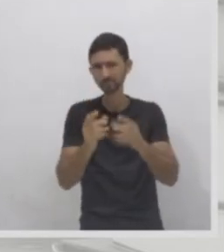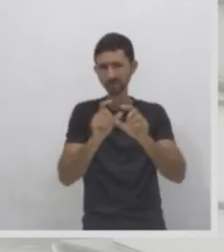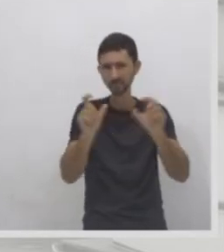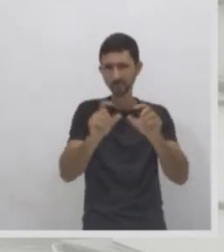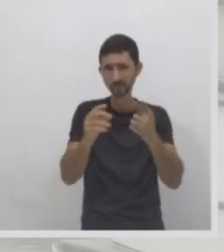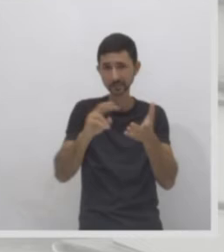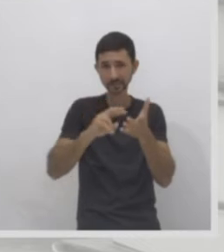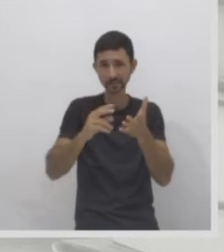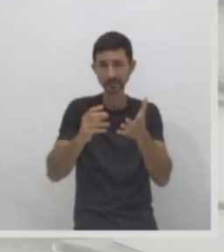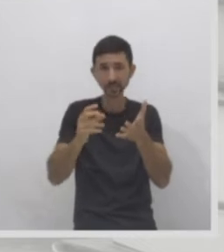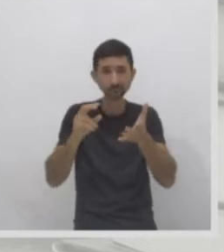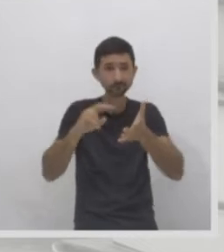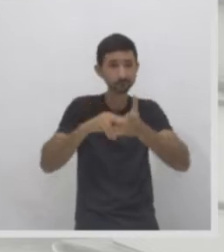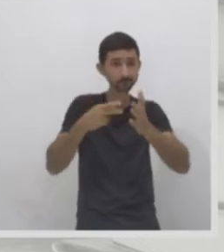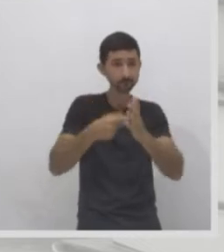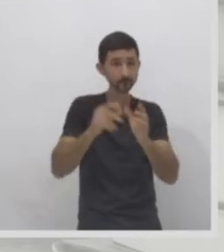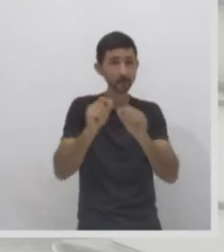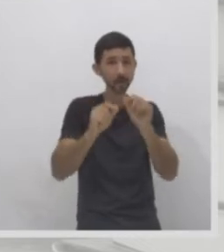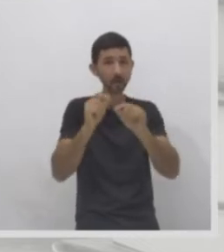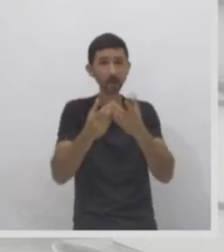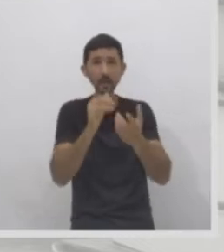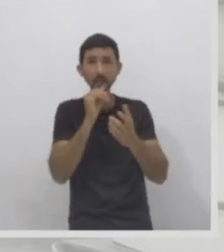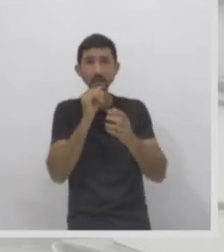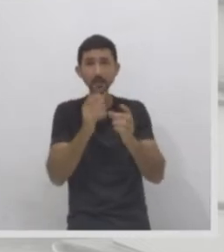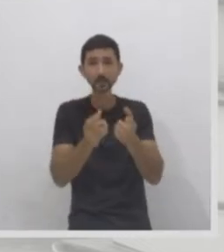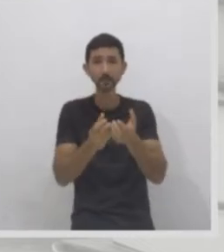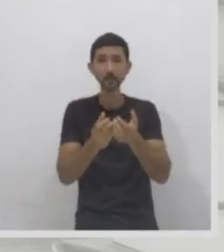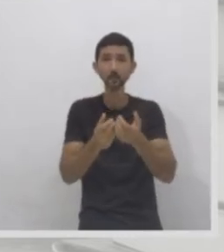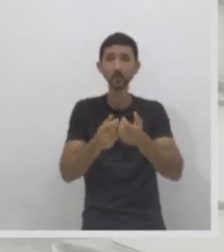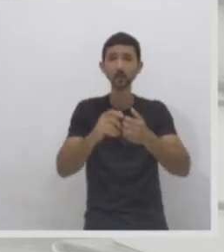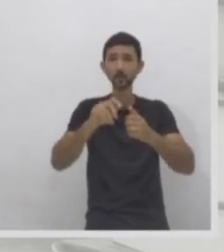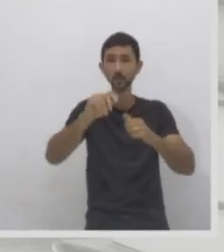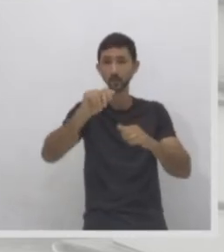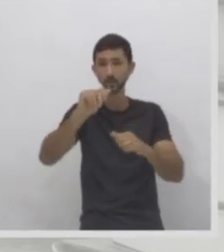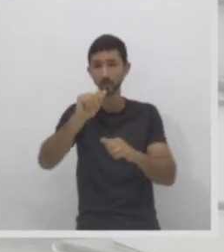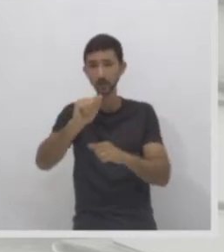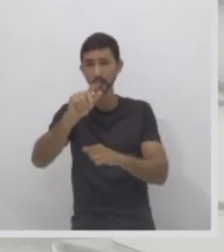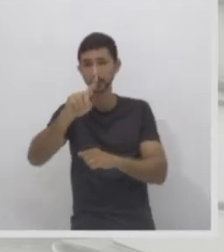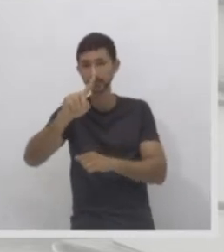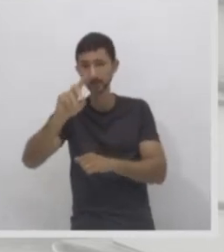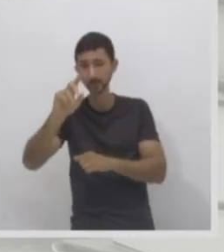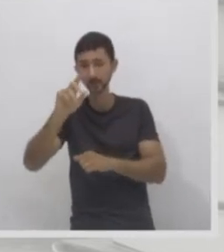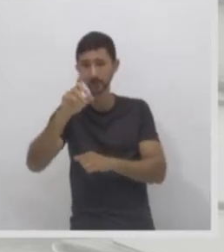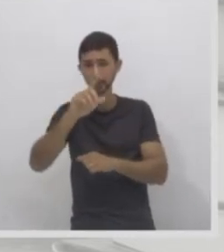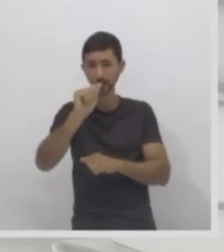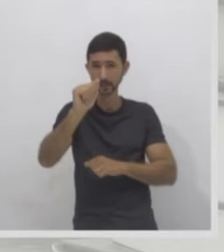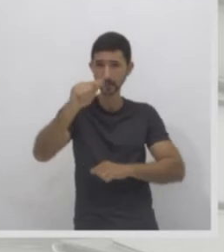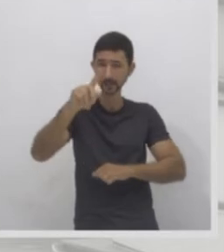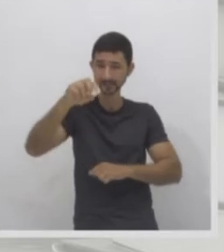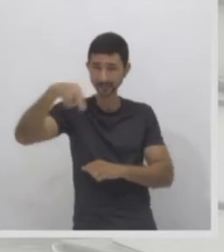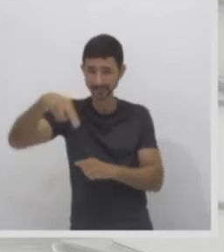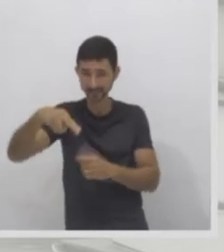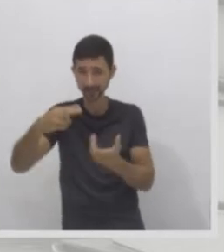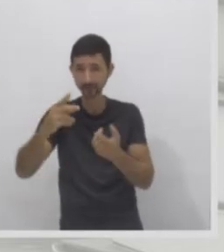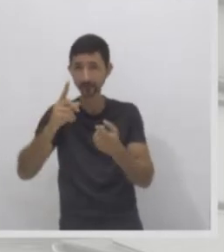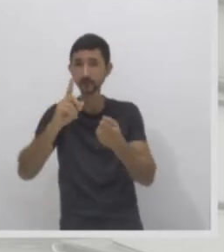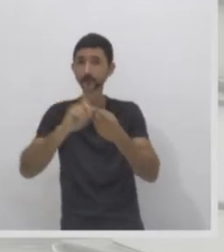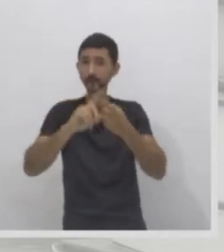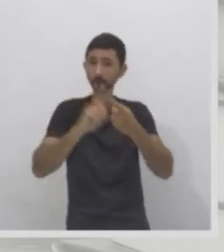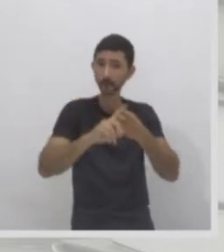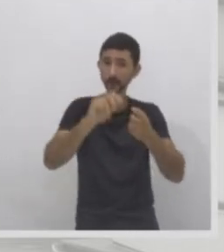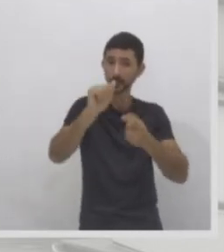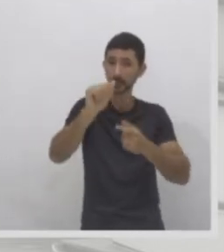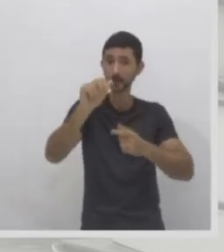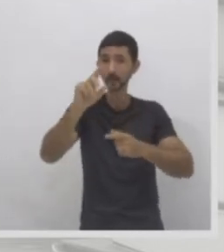sentido. O que eu quero que você perceba é o adjunto adnominal, que são os termos que nós estamos vendo hoje, e o adjunto